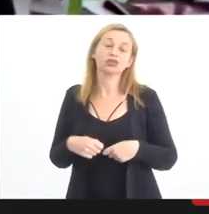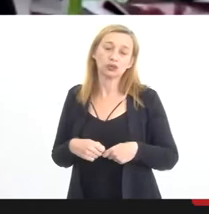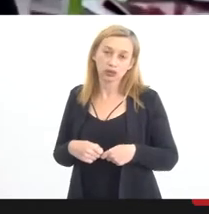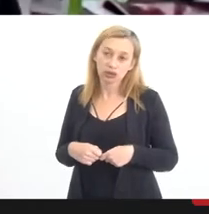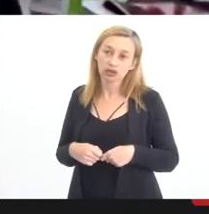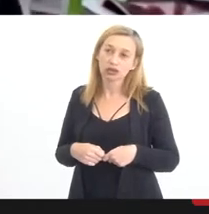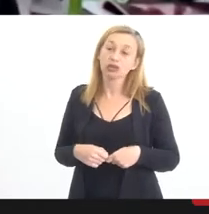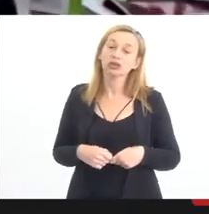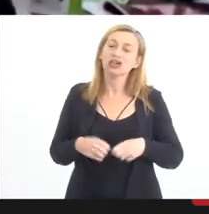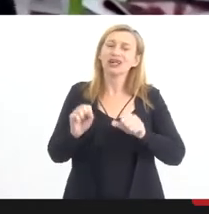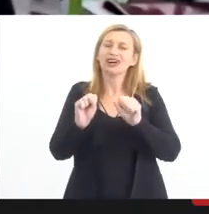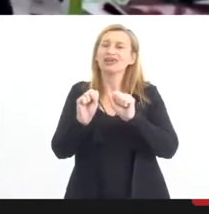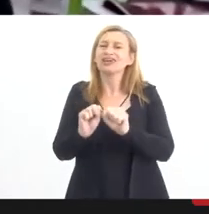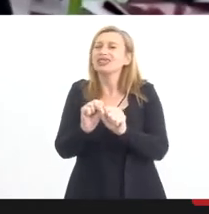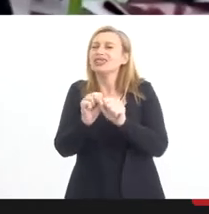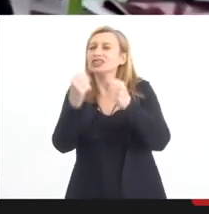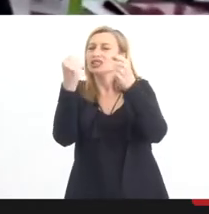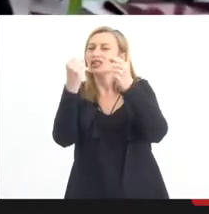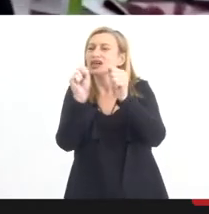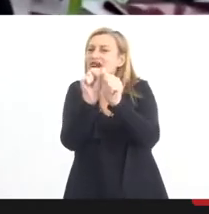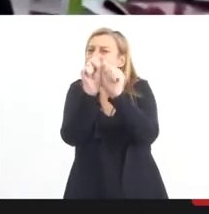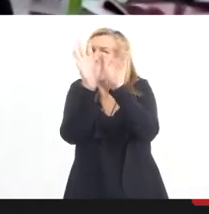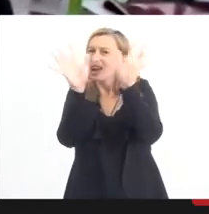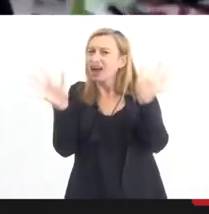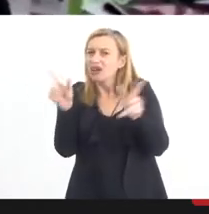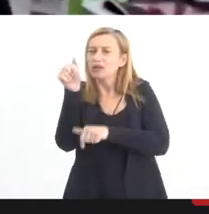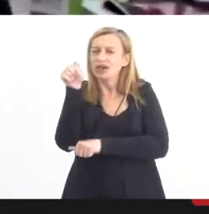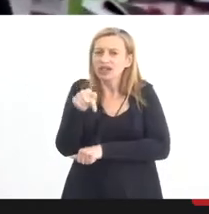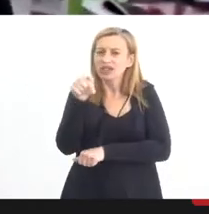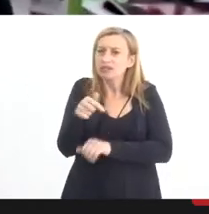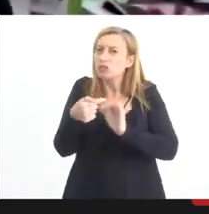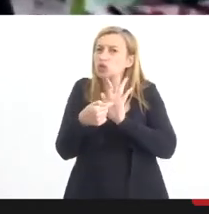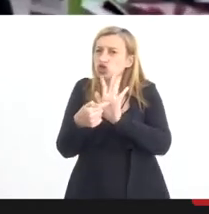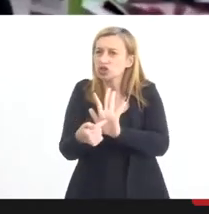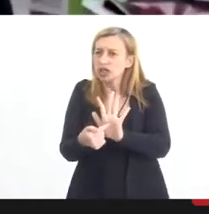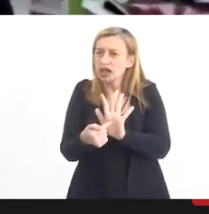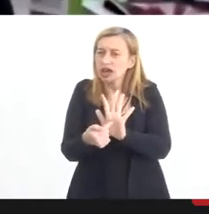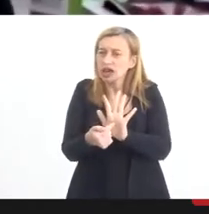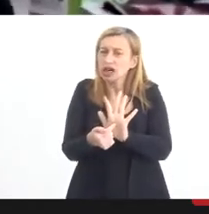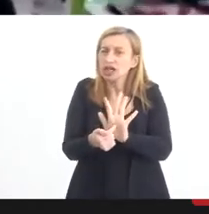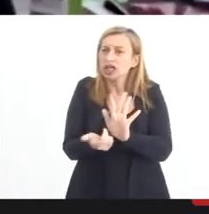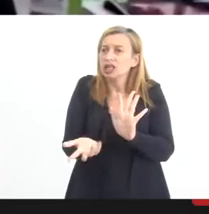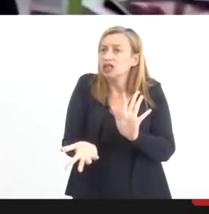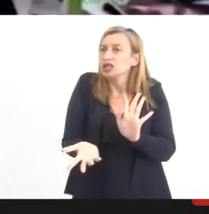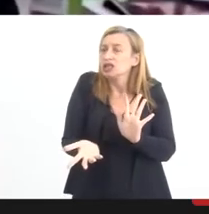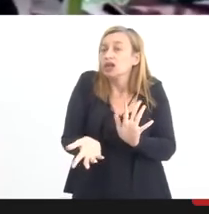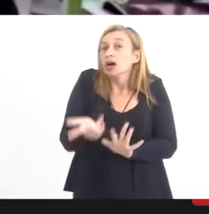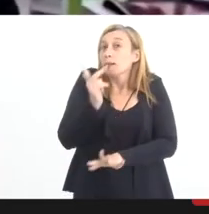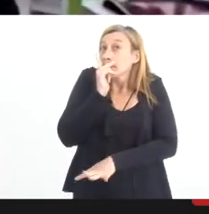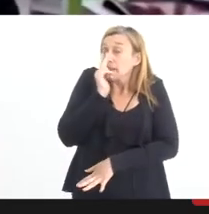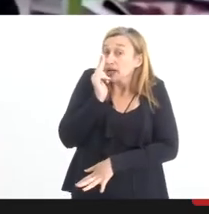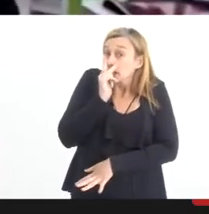está ficando claro aqui, apontar que, de maneira nenhuma, me